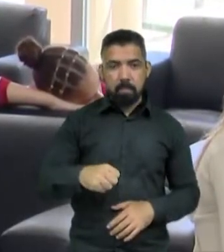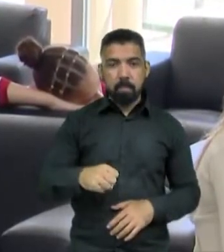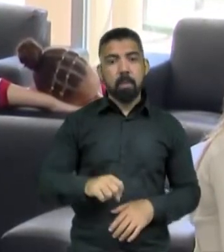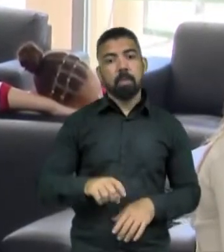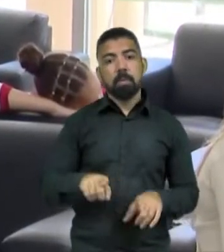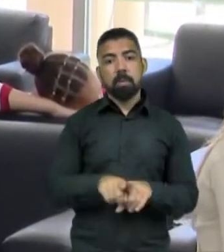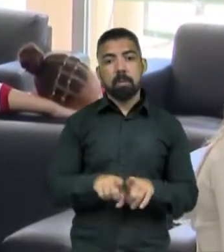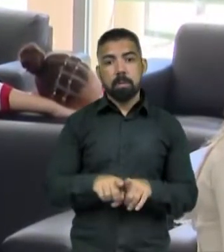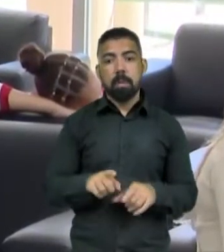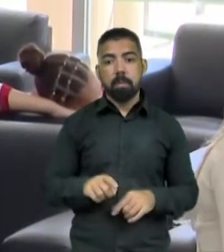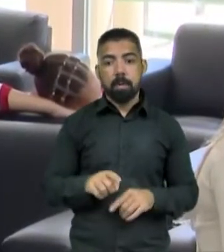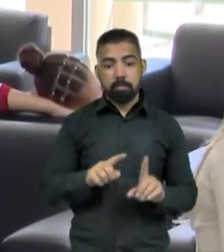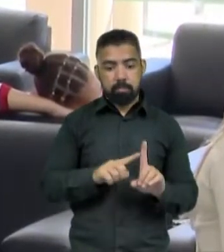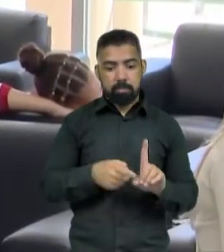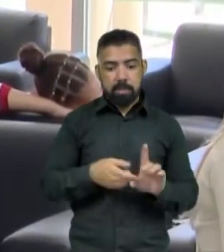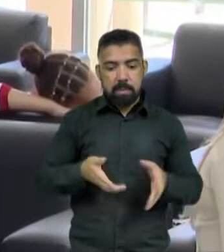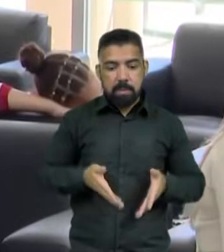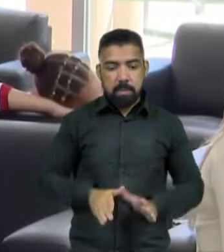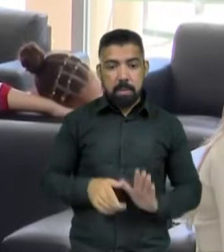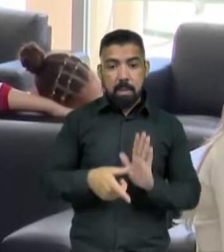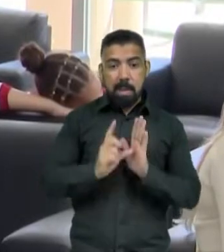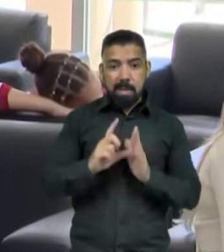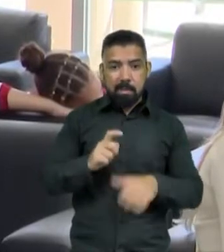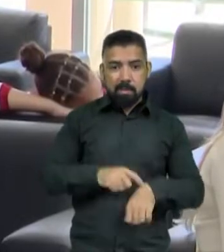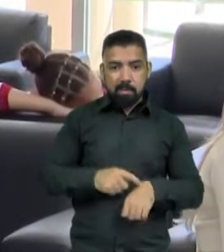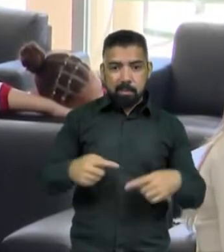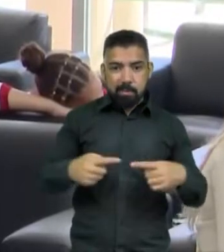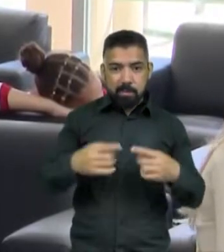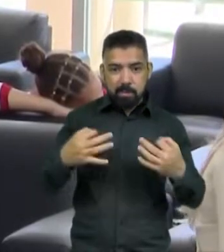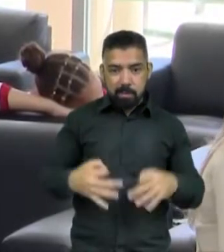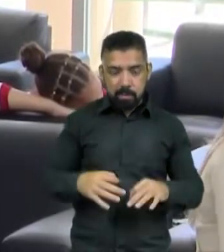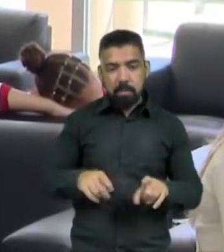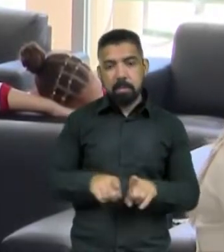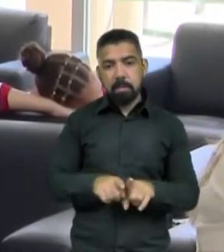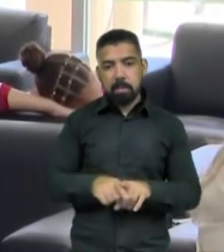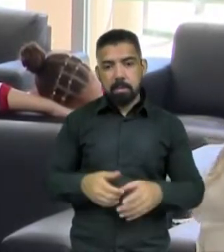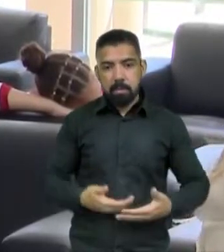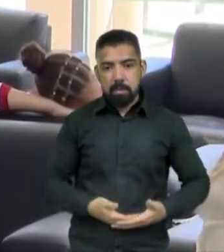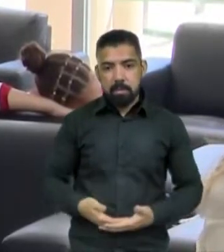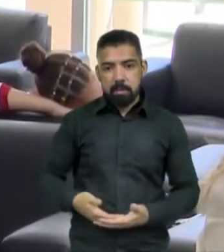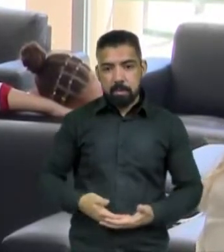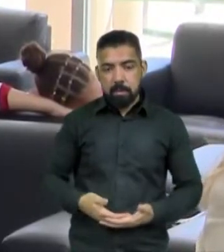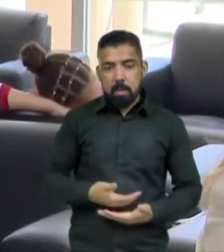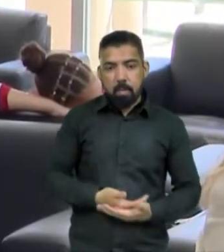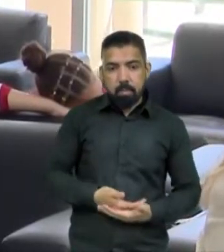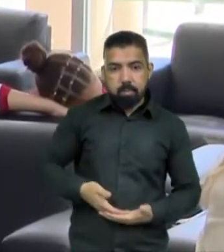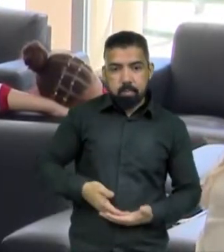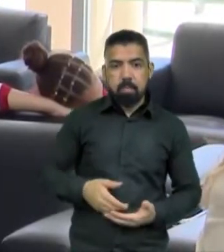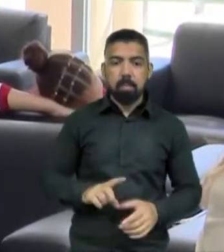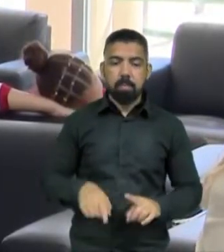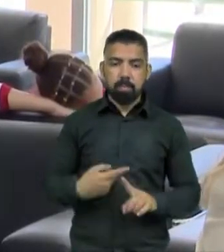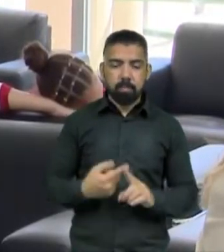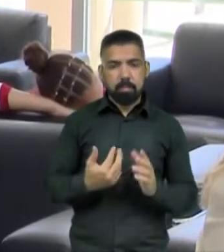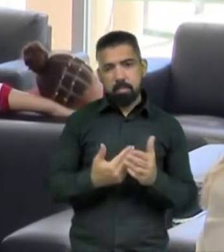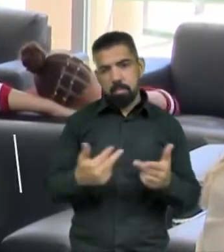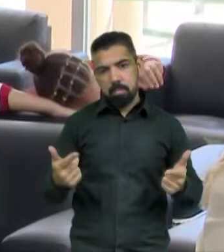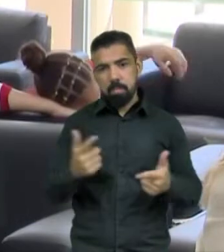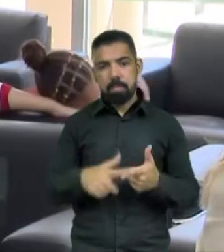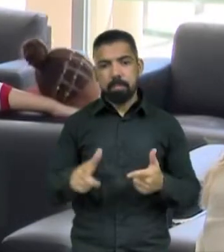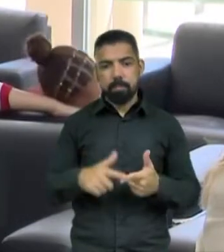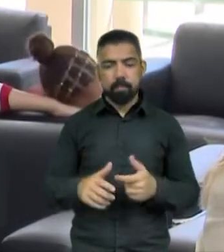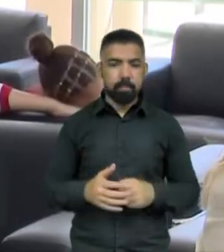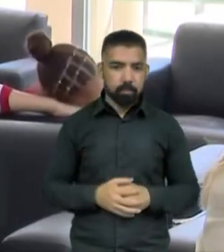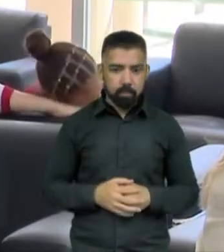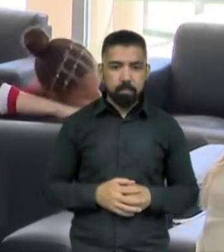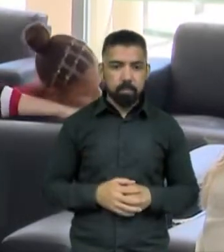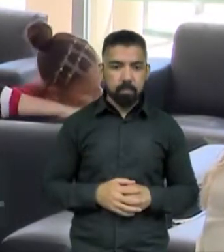prematuro, o descolamento prematuro de placenta, a elevação dos níveis pressóricos durante a gestação. E para